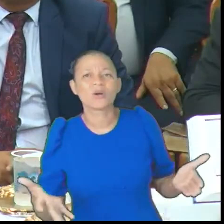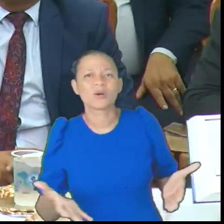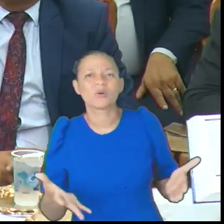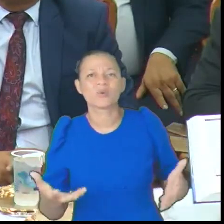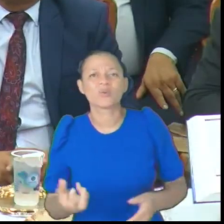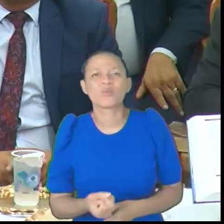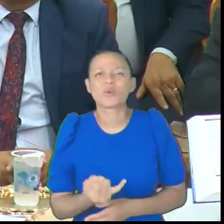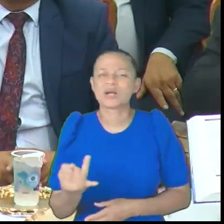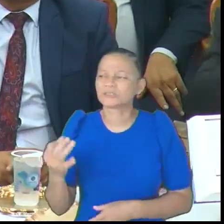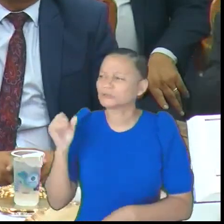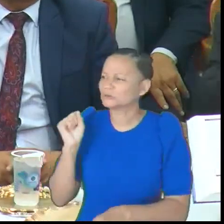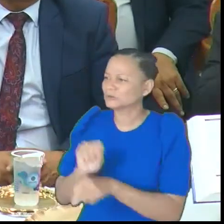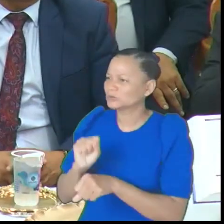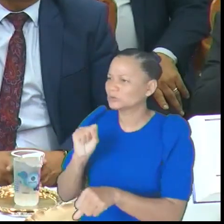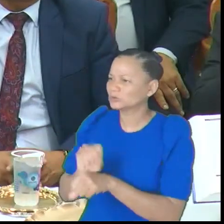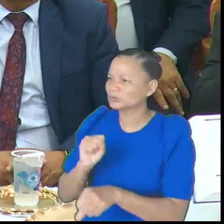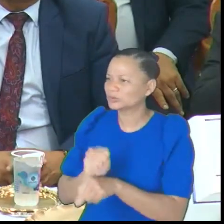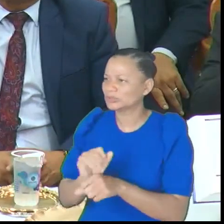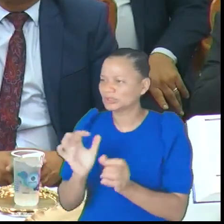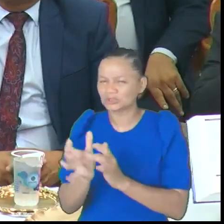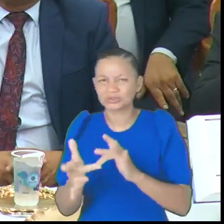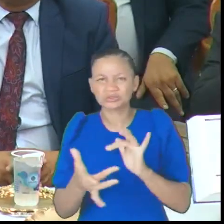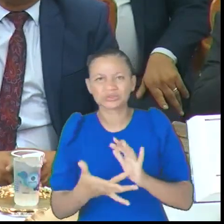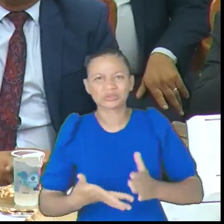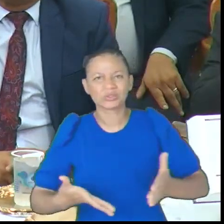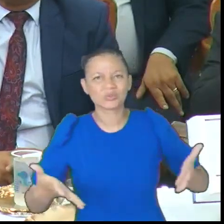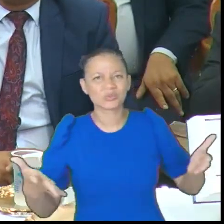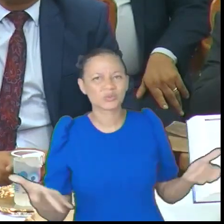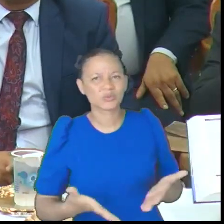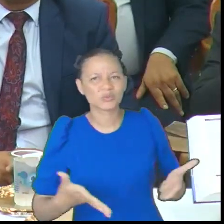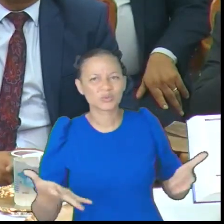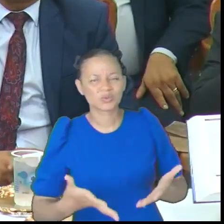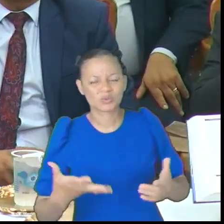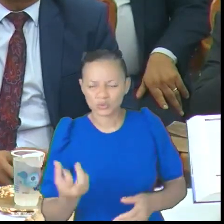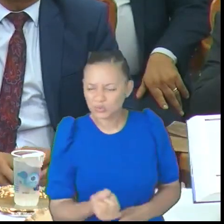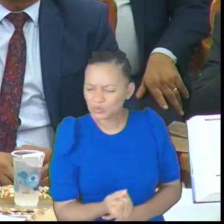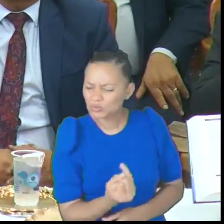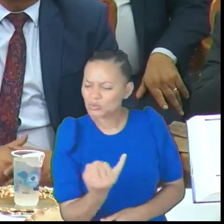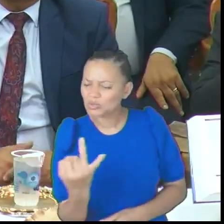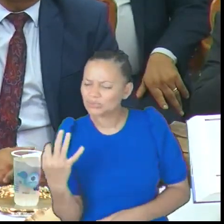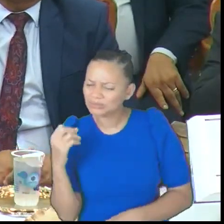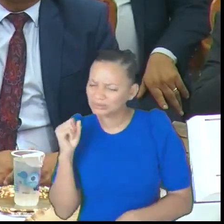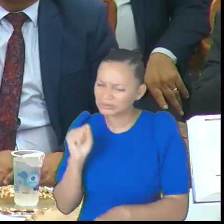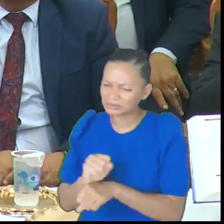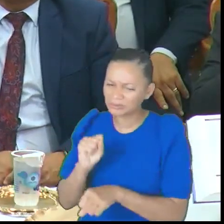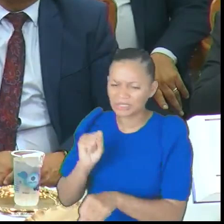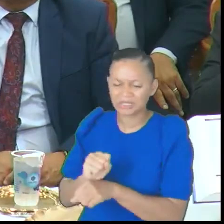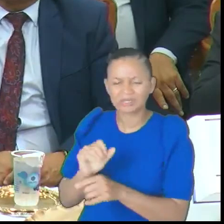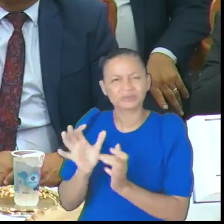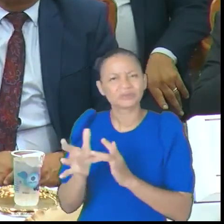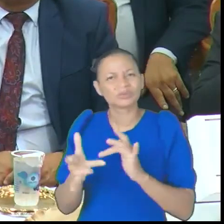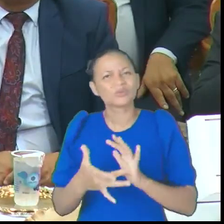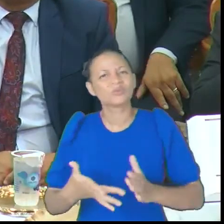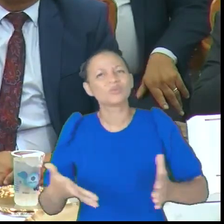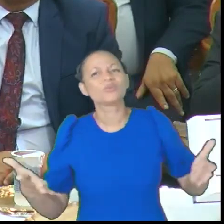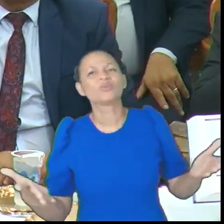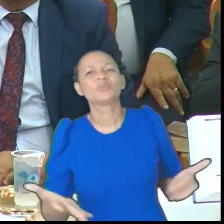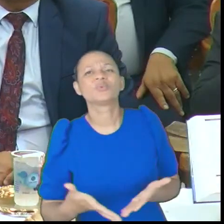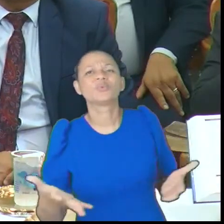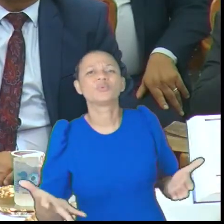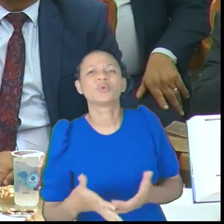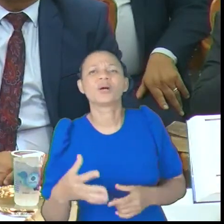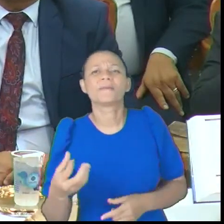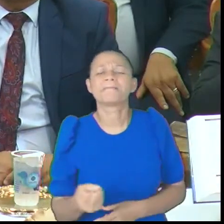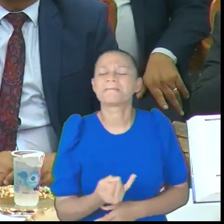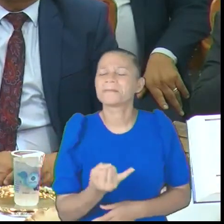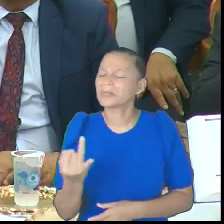Quantos estão aguardando Jesus para agora? Quantos estão aguardando Jesus agora? Quantos